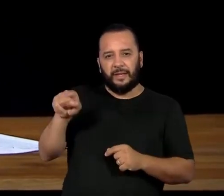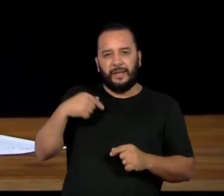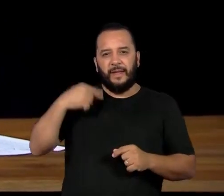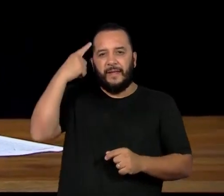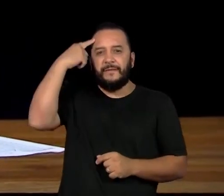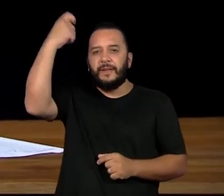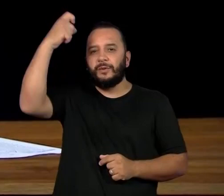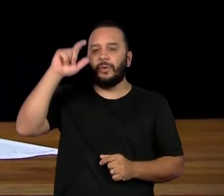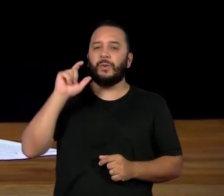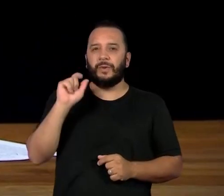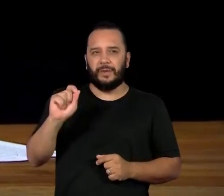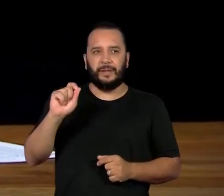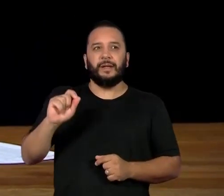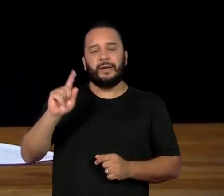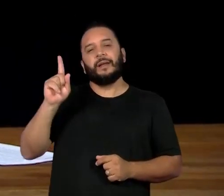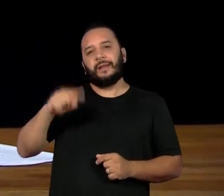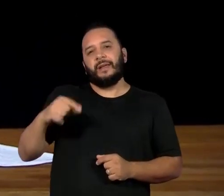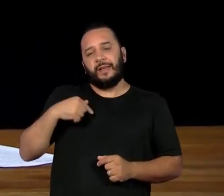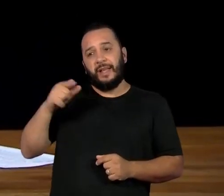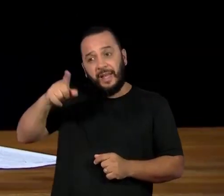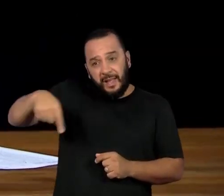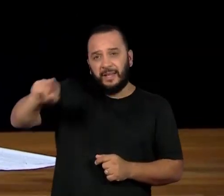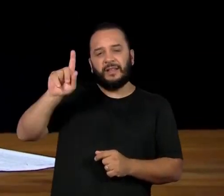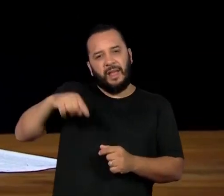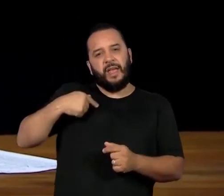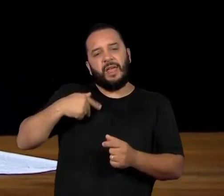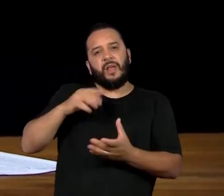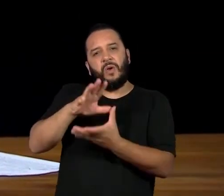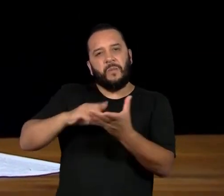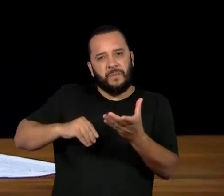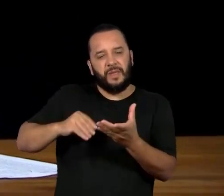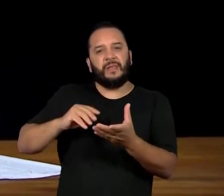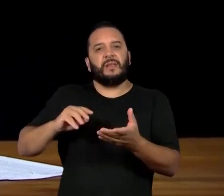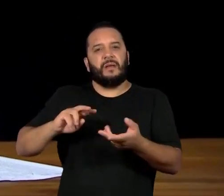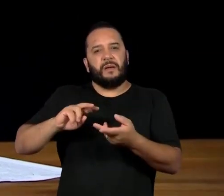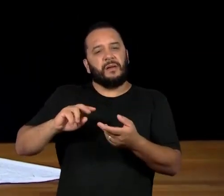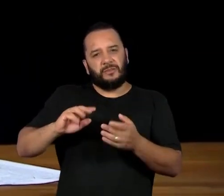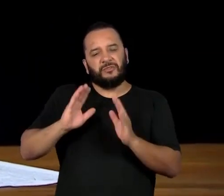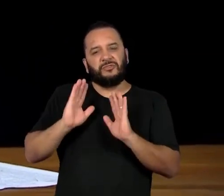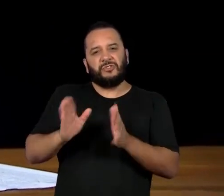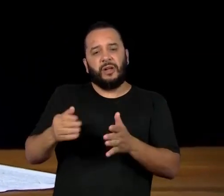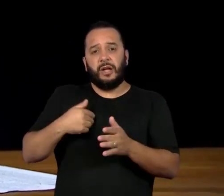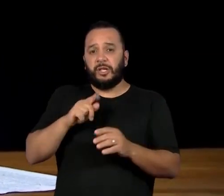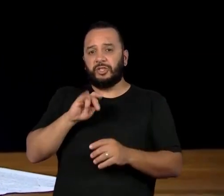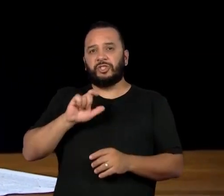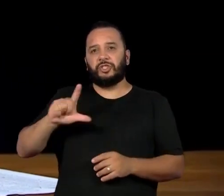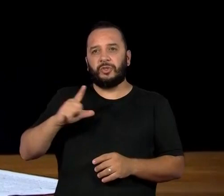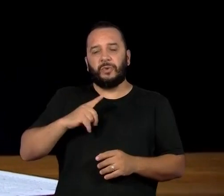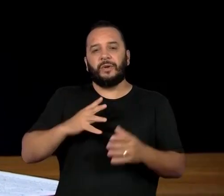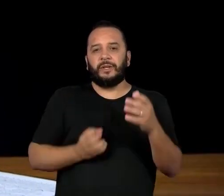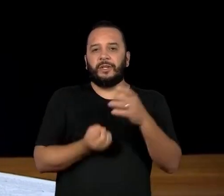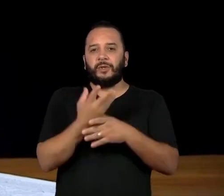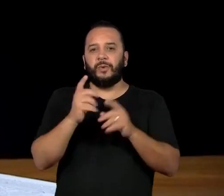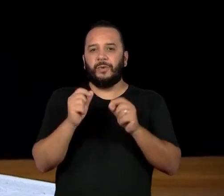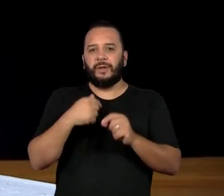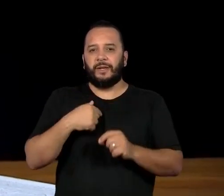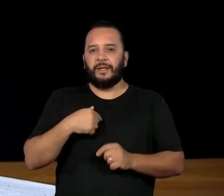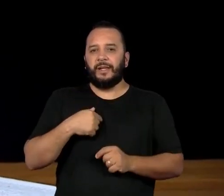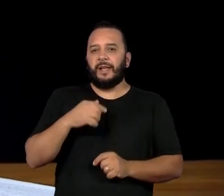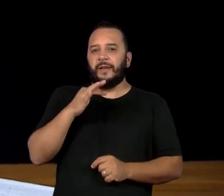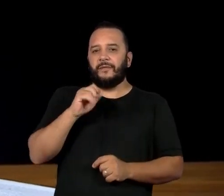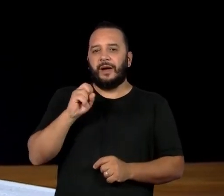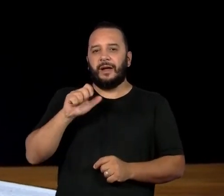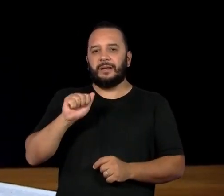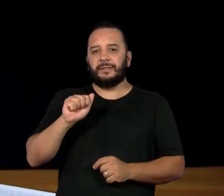dramaturgo era um plagiador A partir dessa provocação Gil Vicente criou a farça de inez